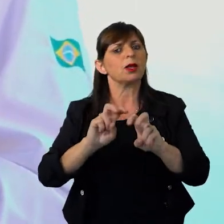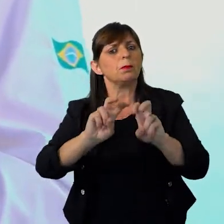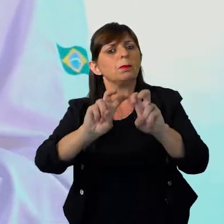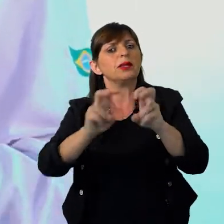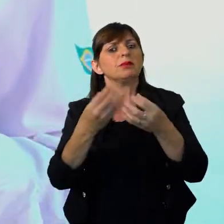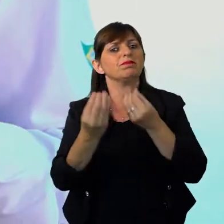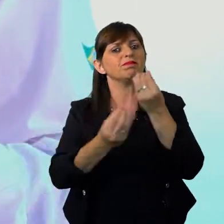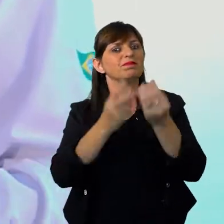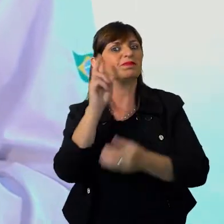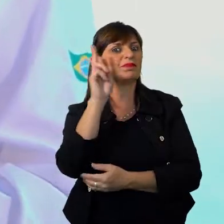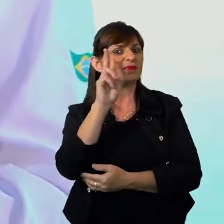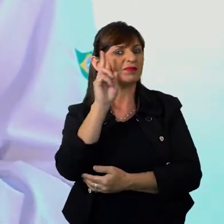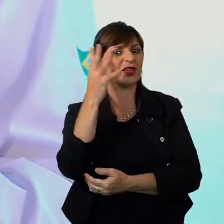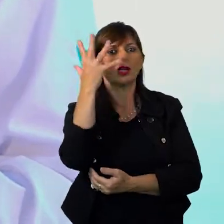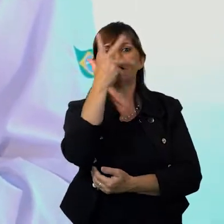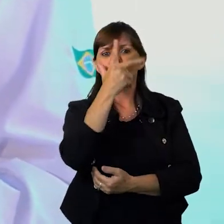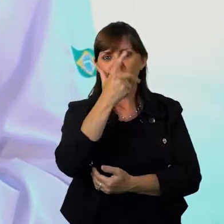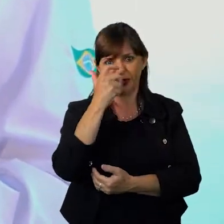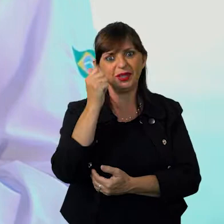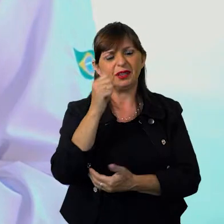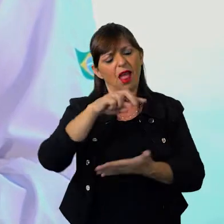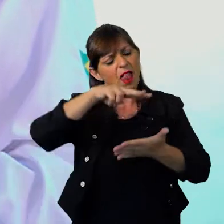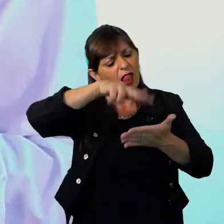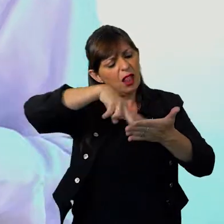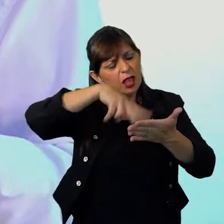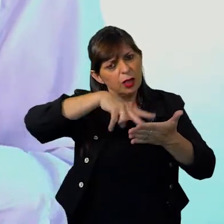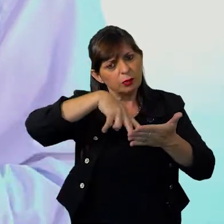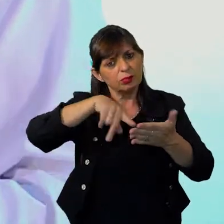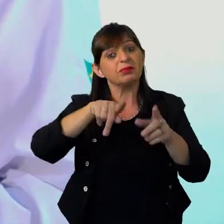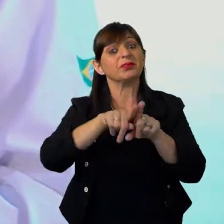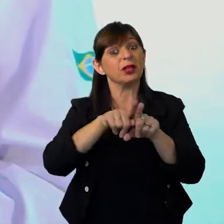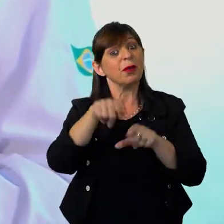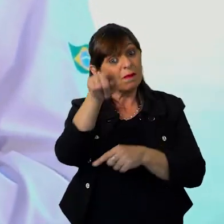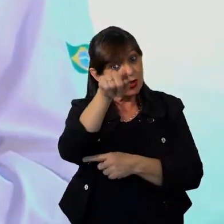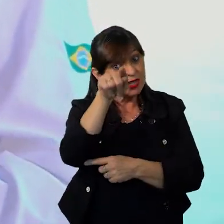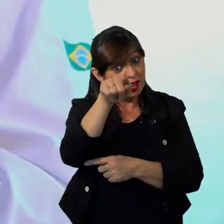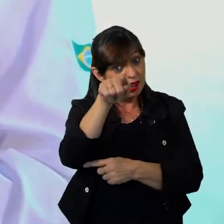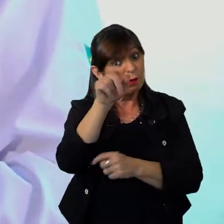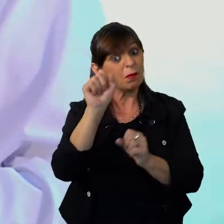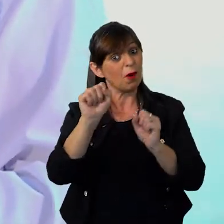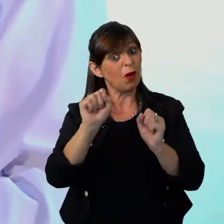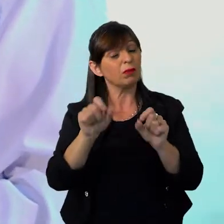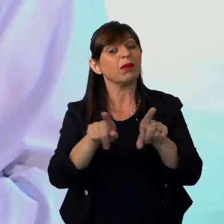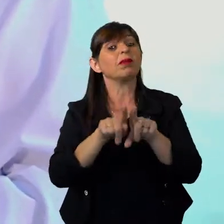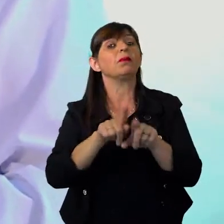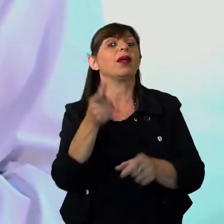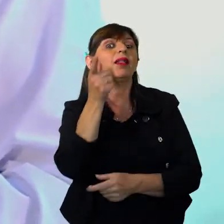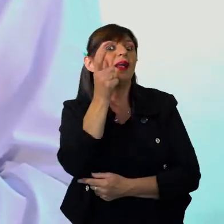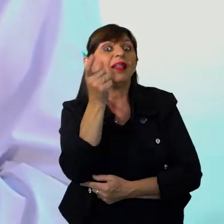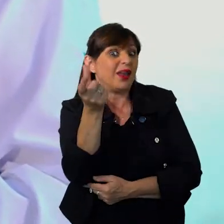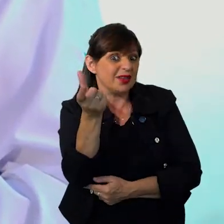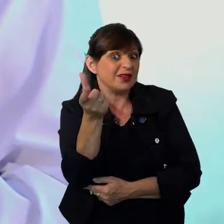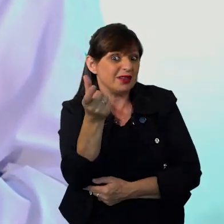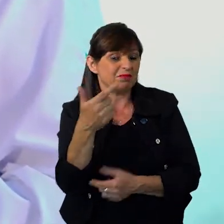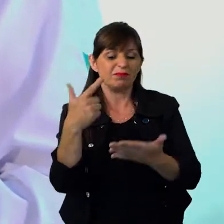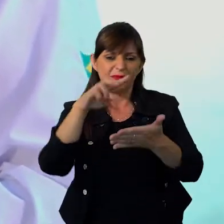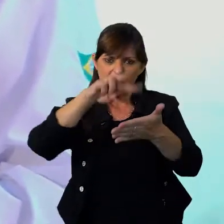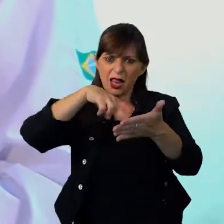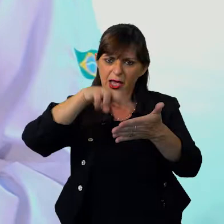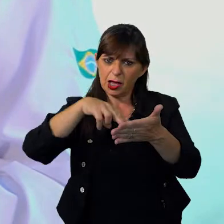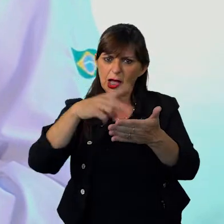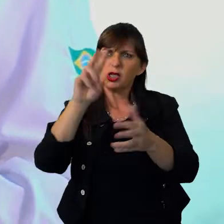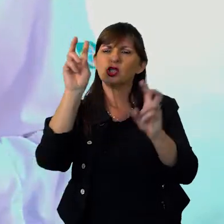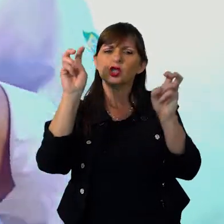e que traz para você aí né de repente desperto em ti o interesse em ler um pouquinho